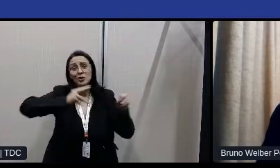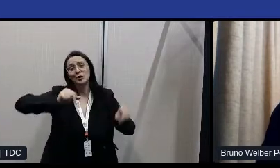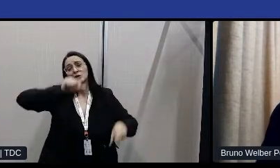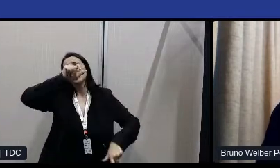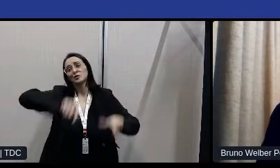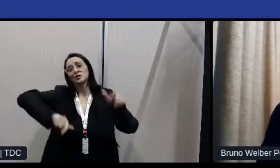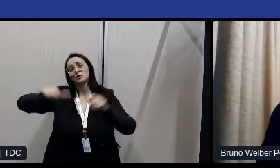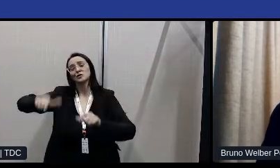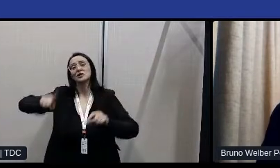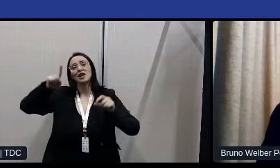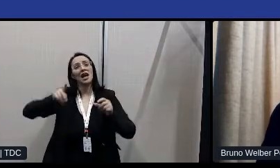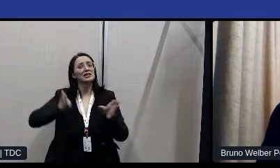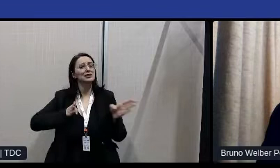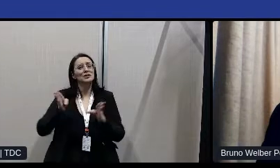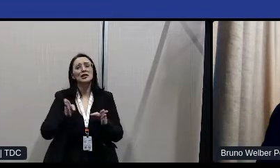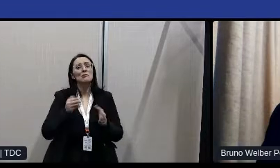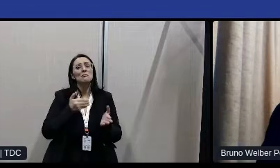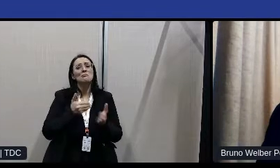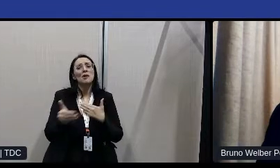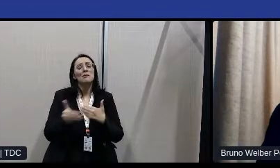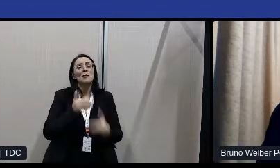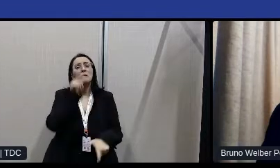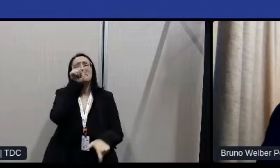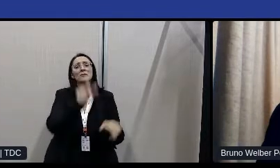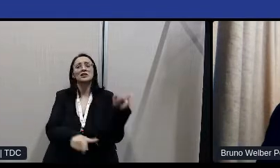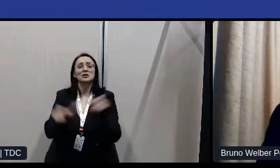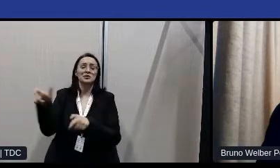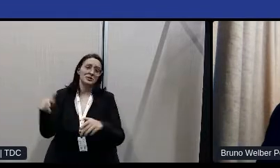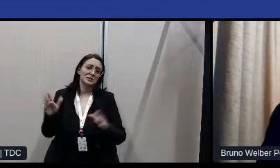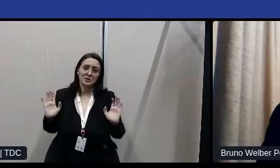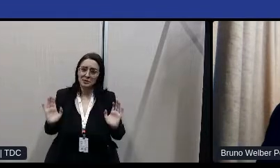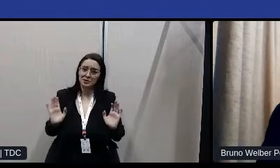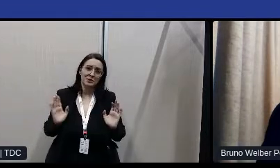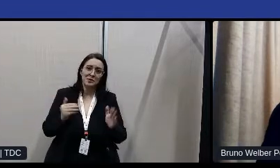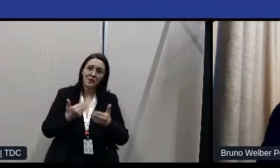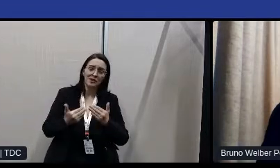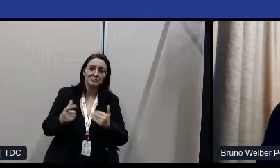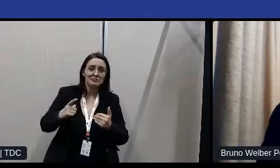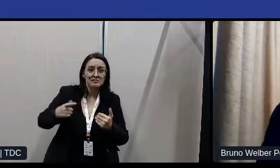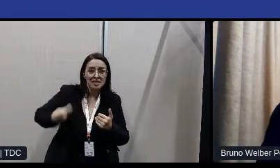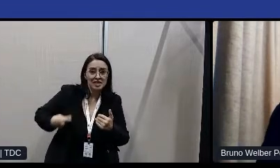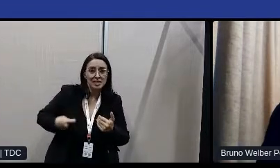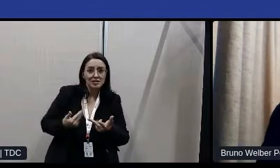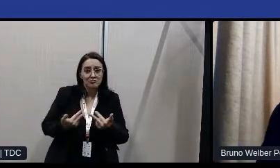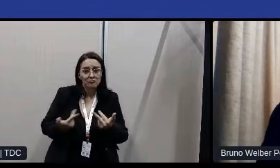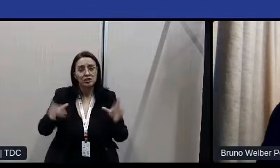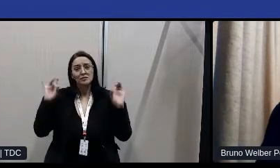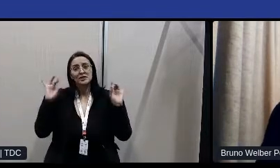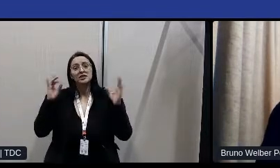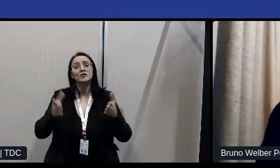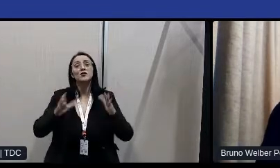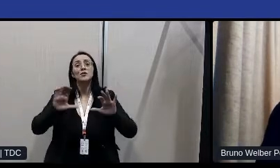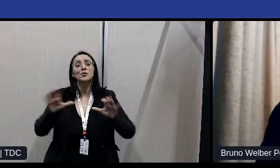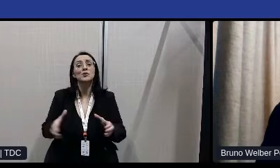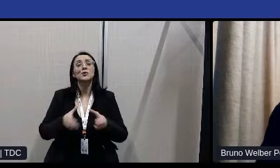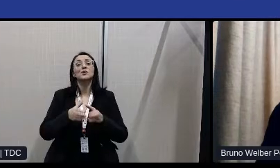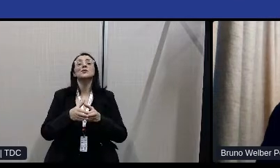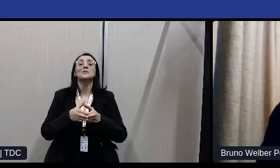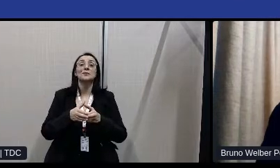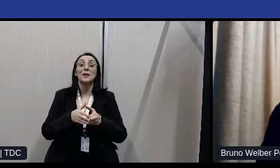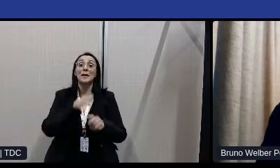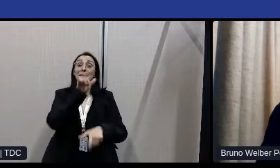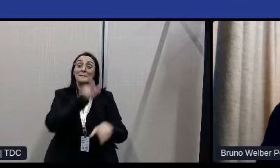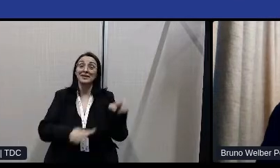é para qualquer pessoa, independente de necessidade, independente de características que ela tenha. E um desses grupos é as pessoas